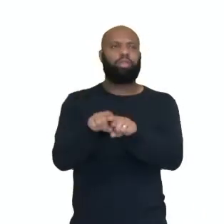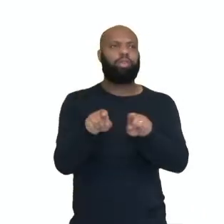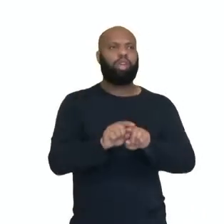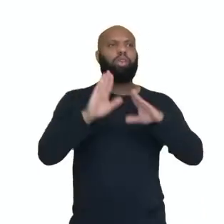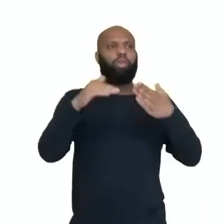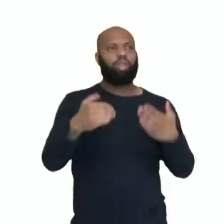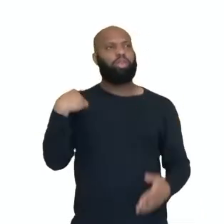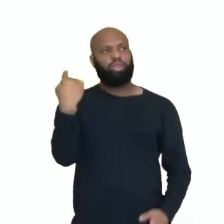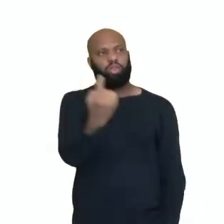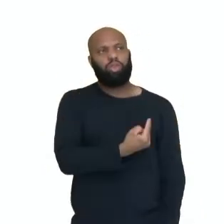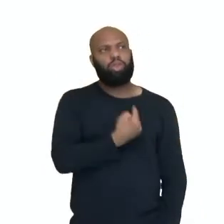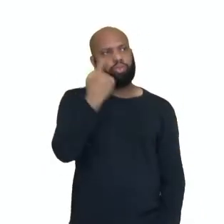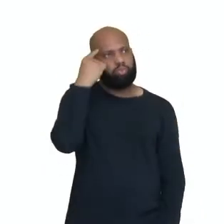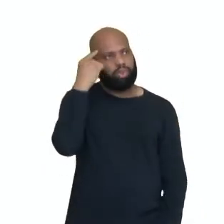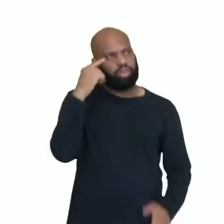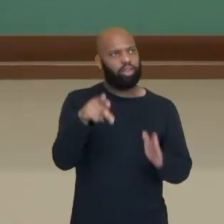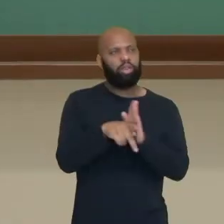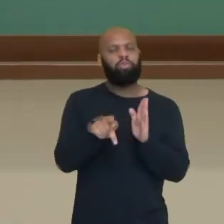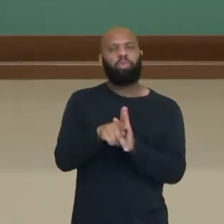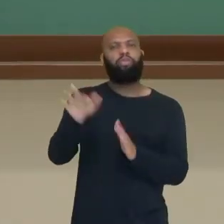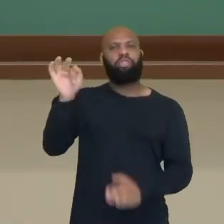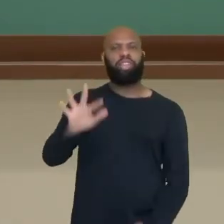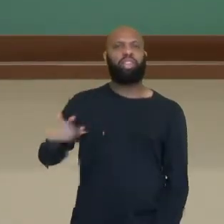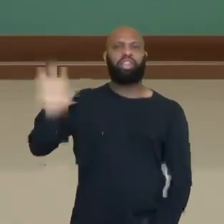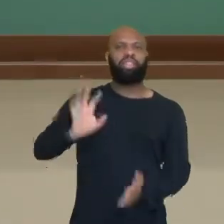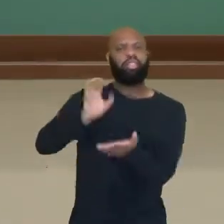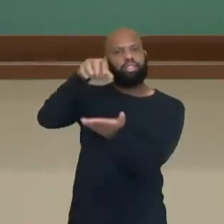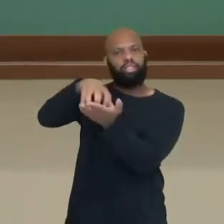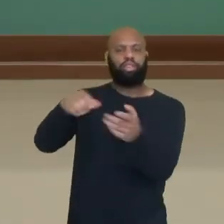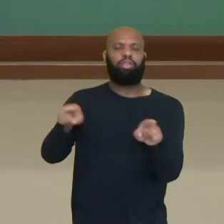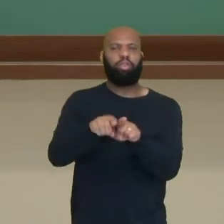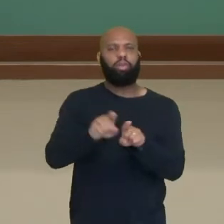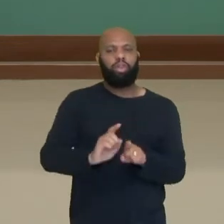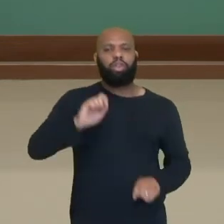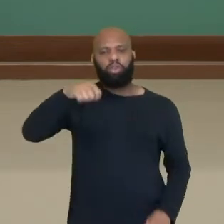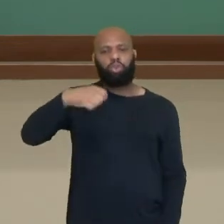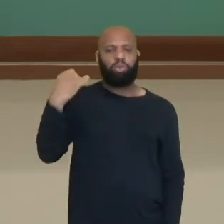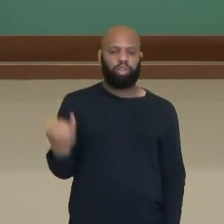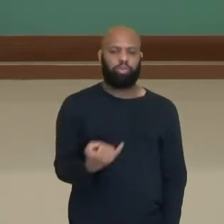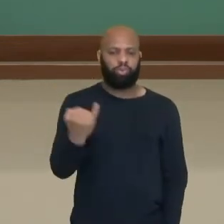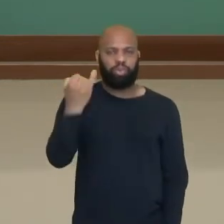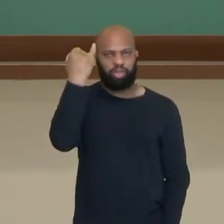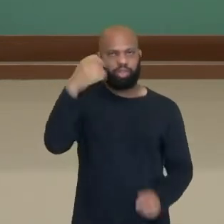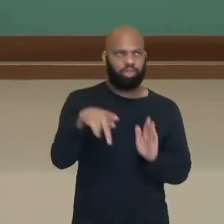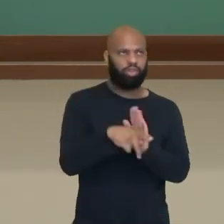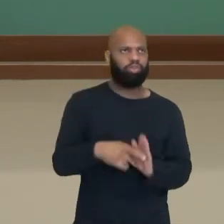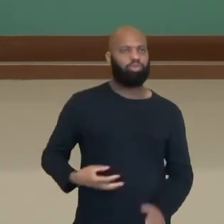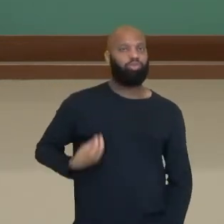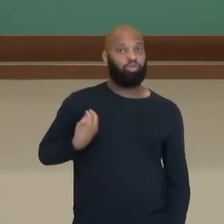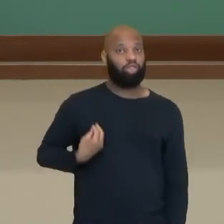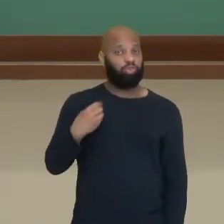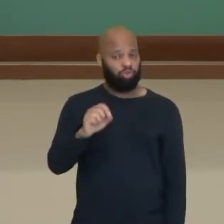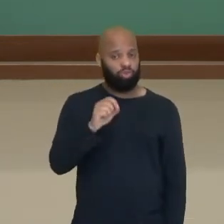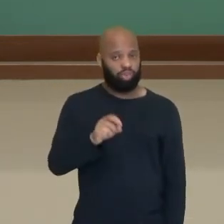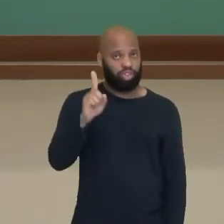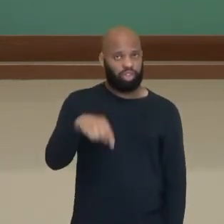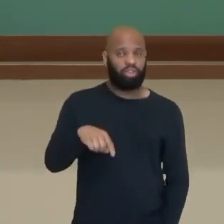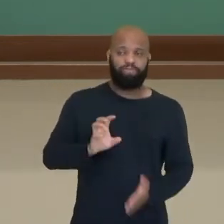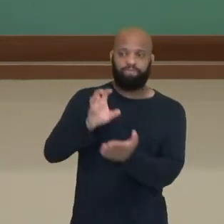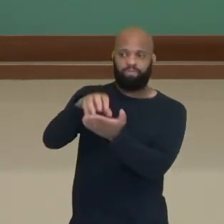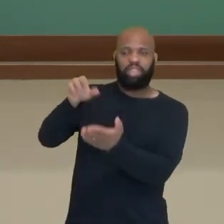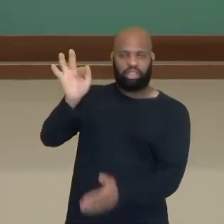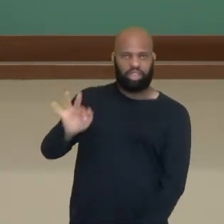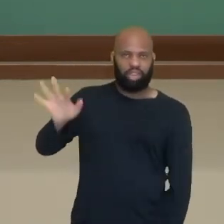Quando nós pensamos em federações, confederações, a questão da importância da presença dessas federações e